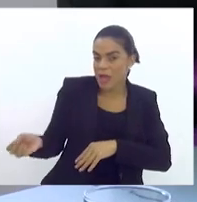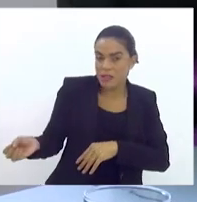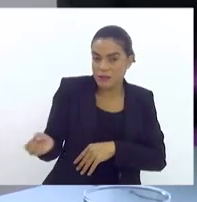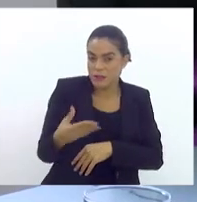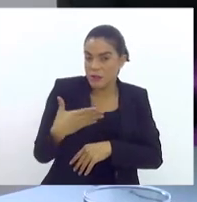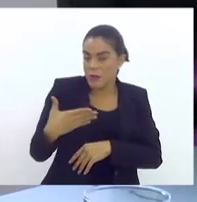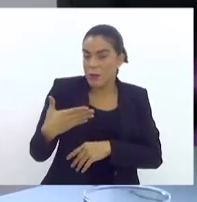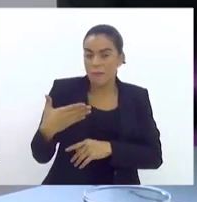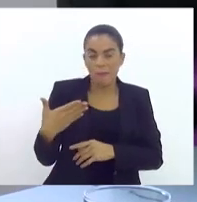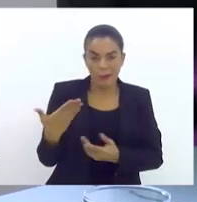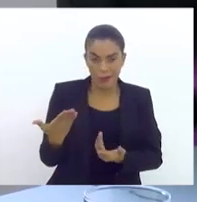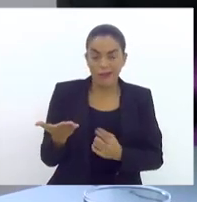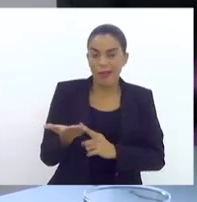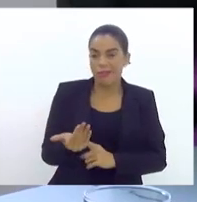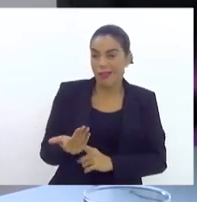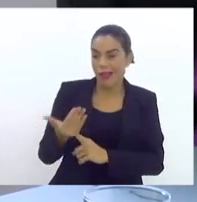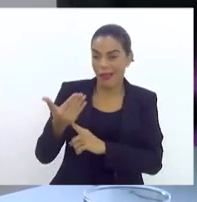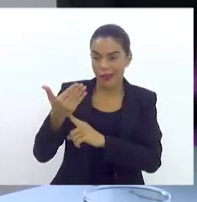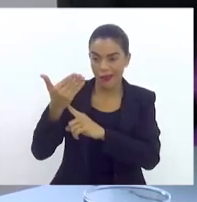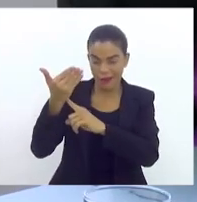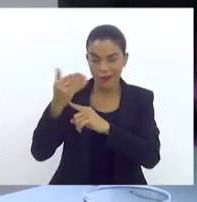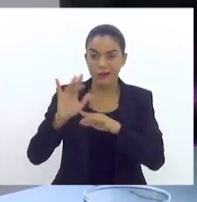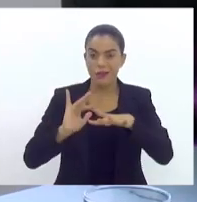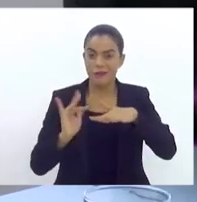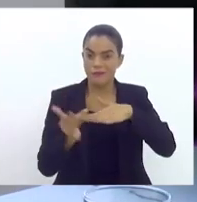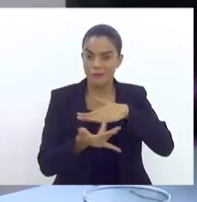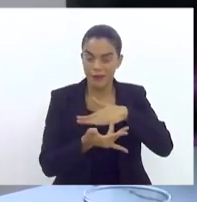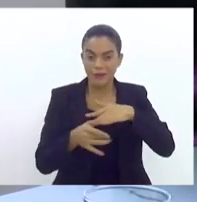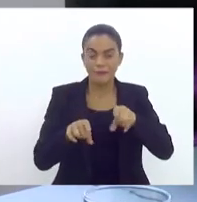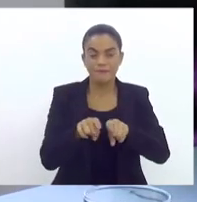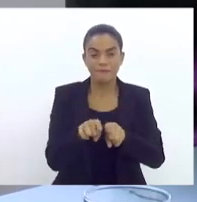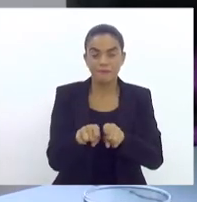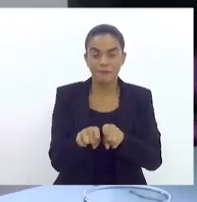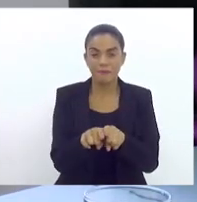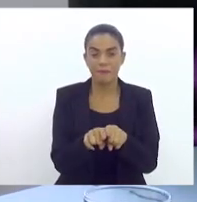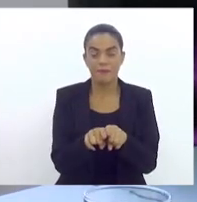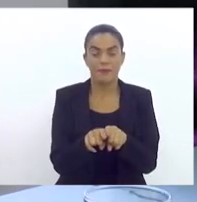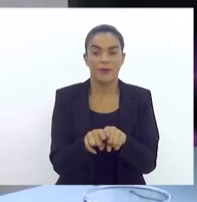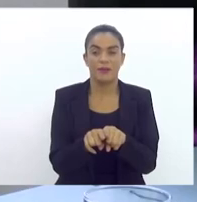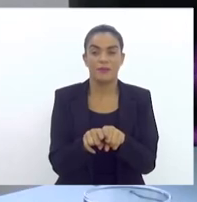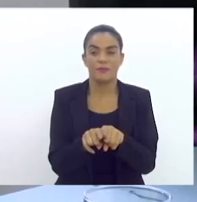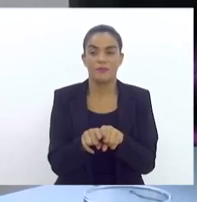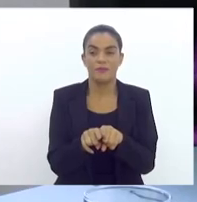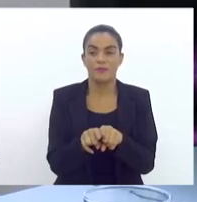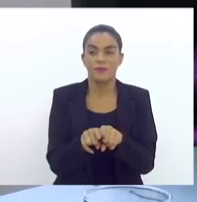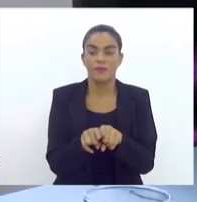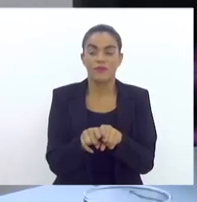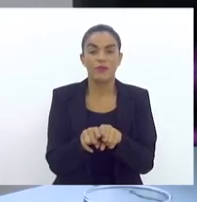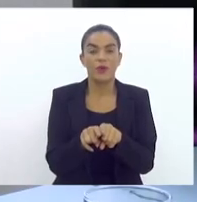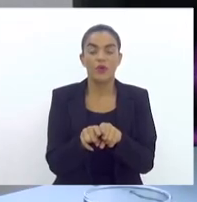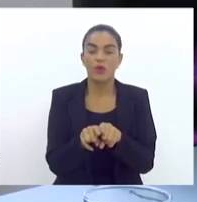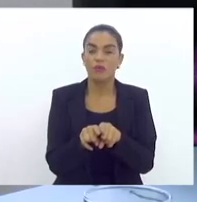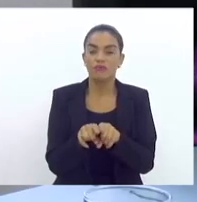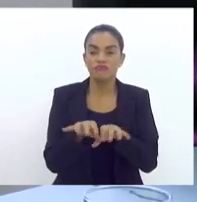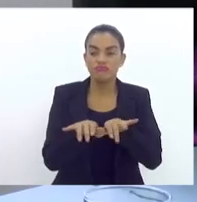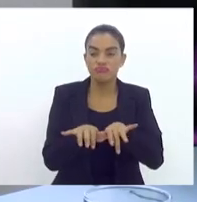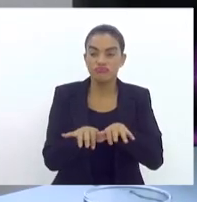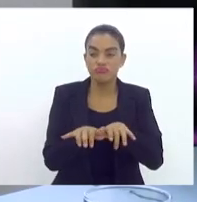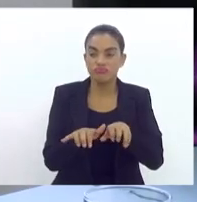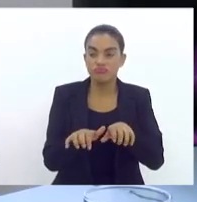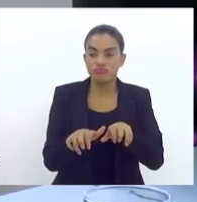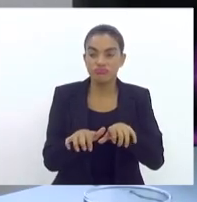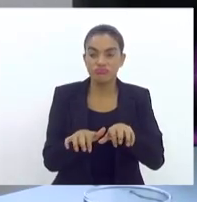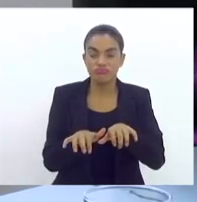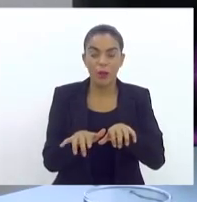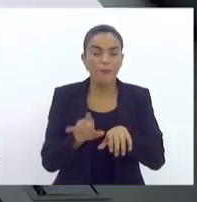mais moderna utilizando aí as mídias e utilizando é a o meio digital né ela